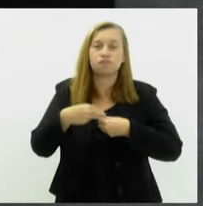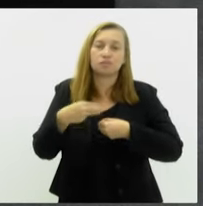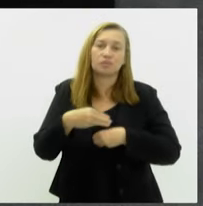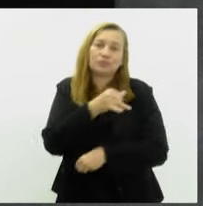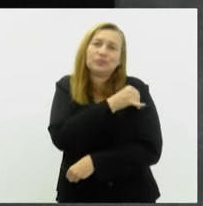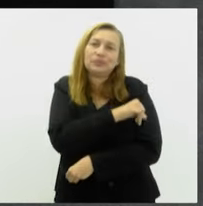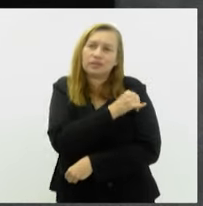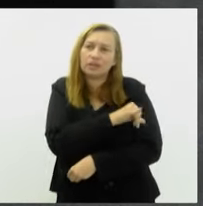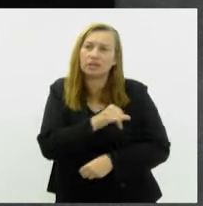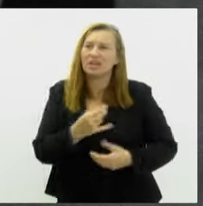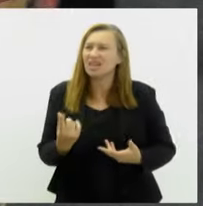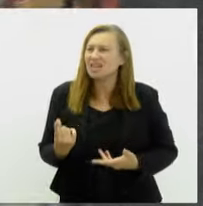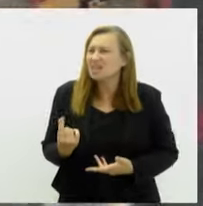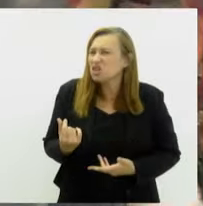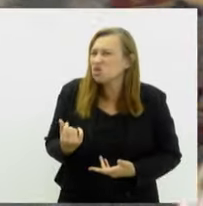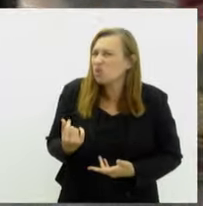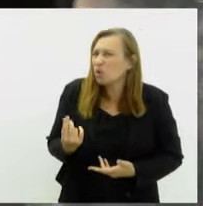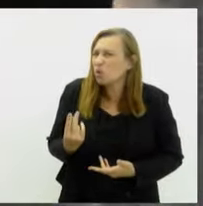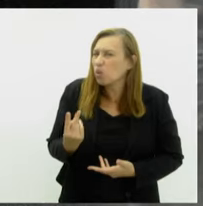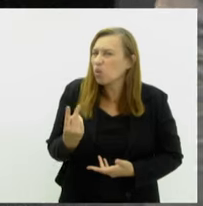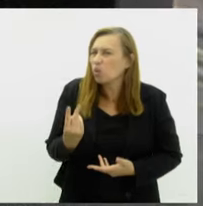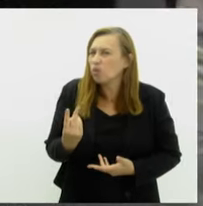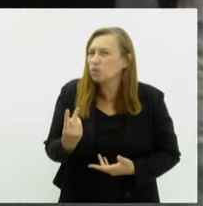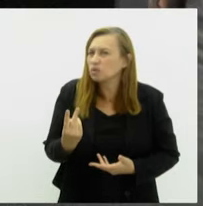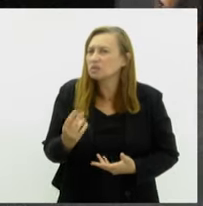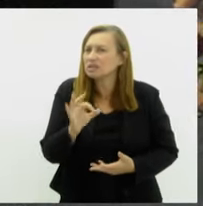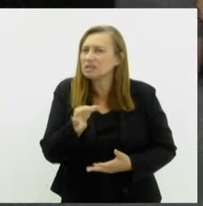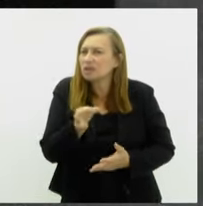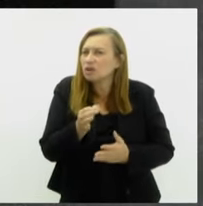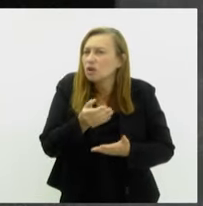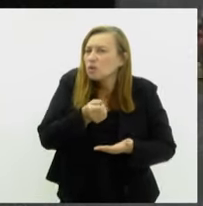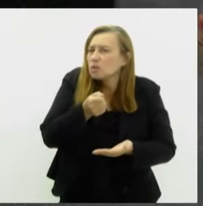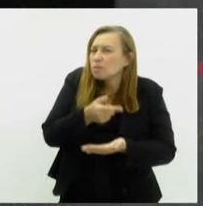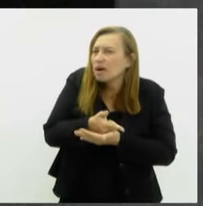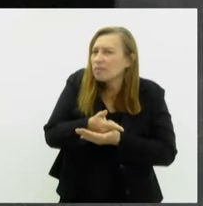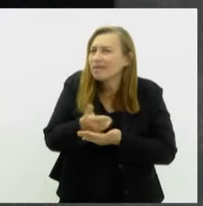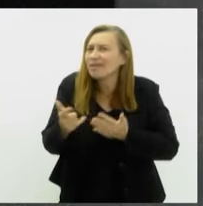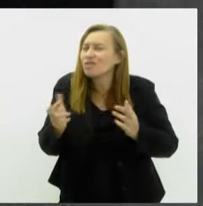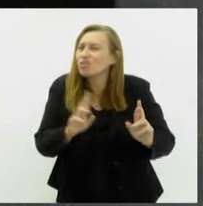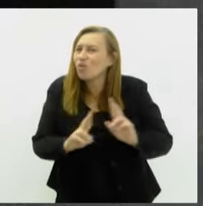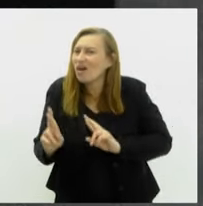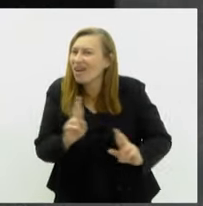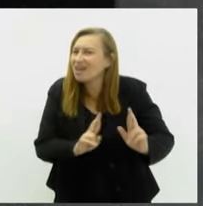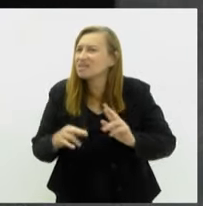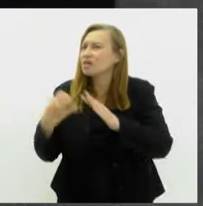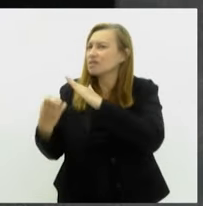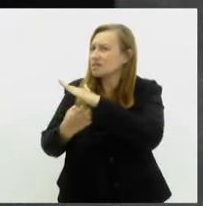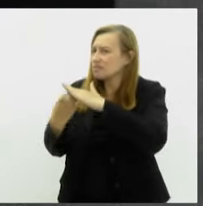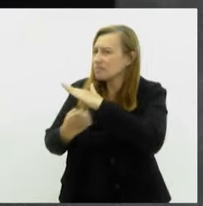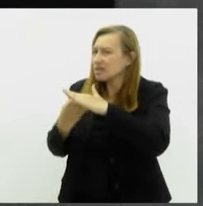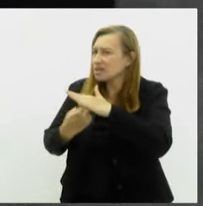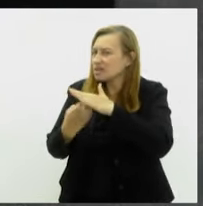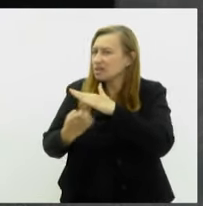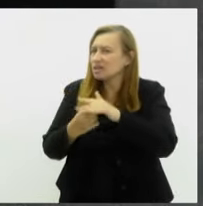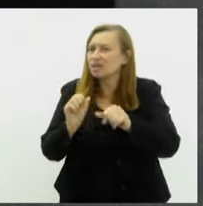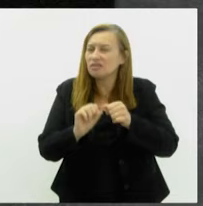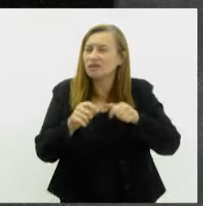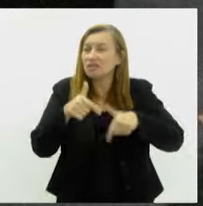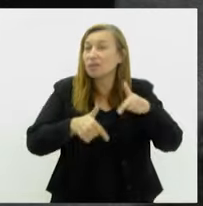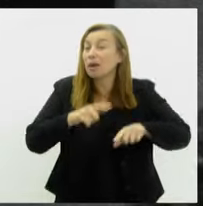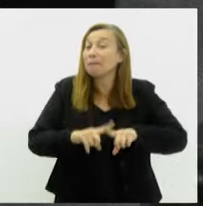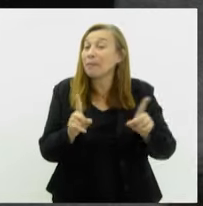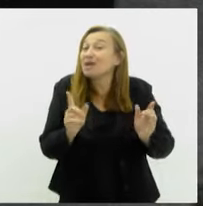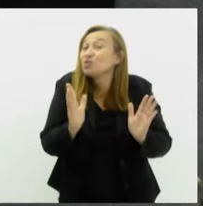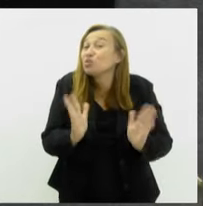Janeiro. Esses valores estão em dia com os seus pagamentos, com relação às empresas que prestam esse serviço. Mas hoje,